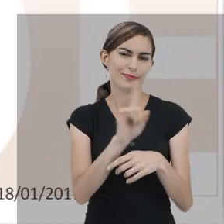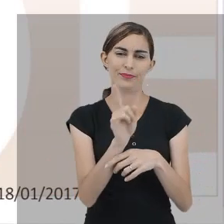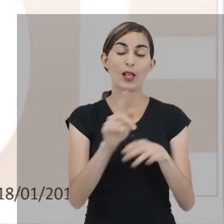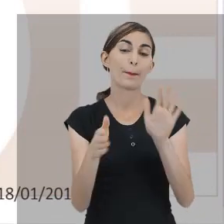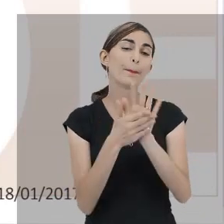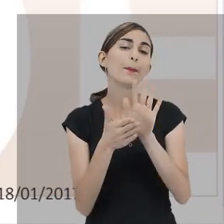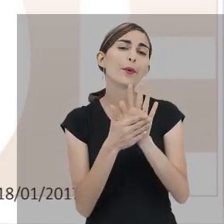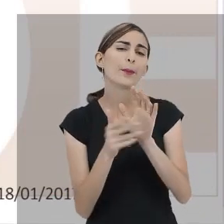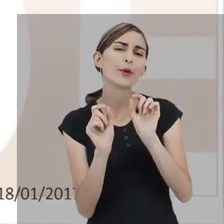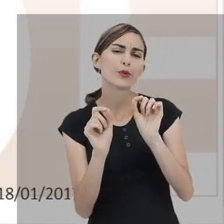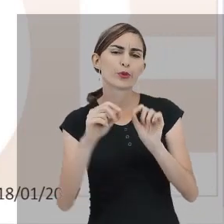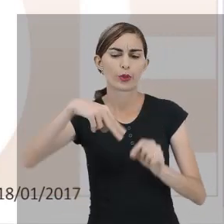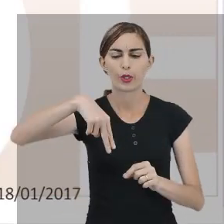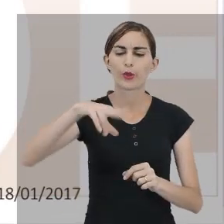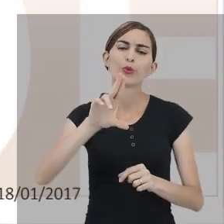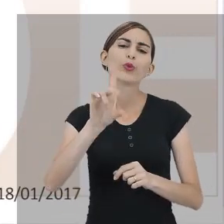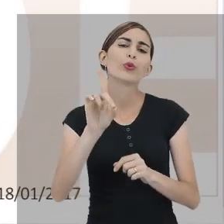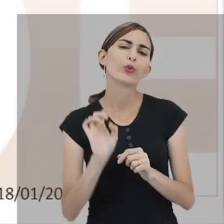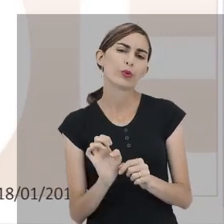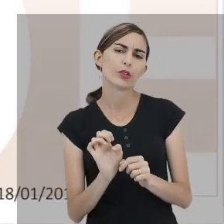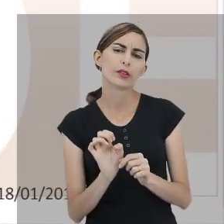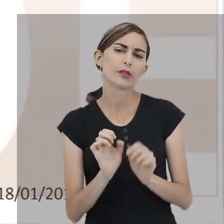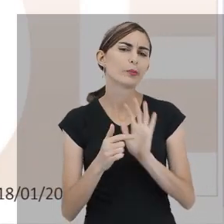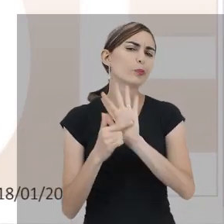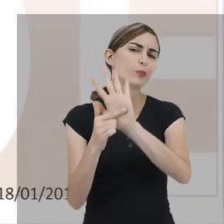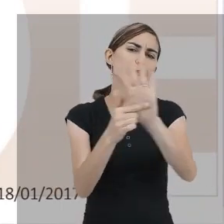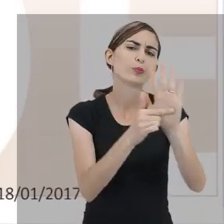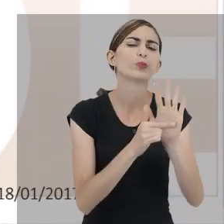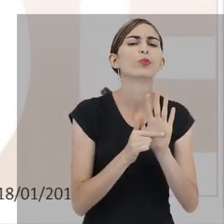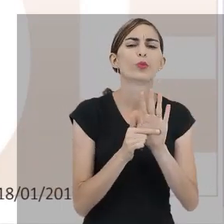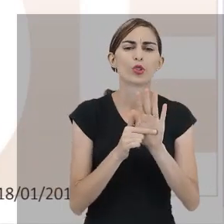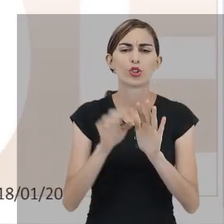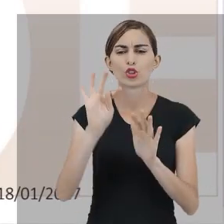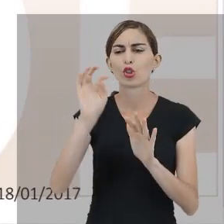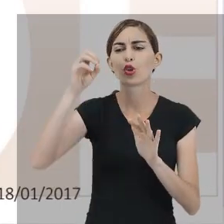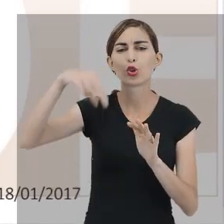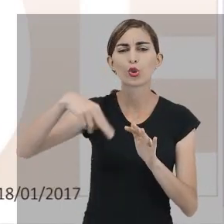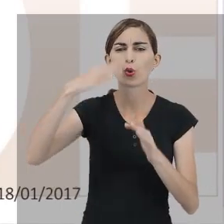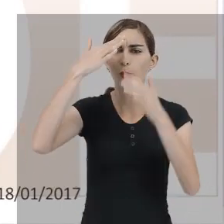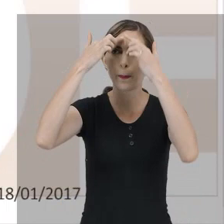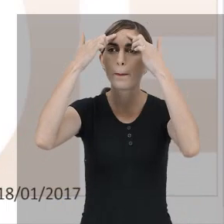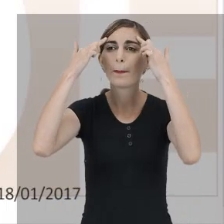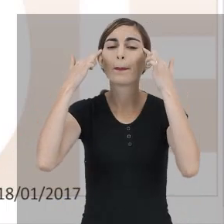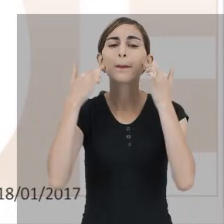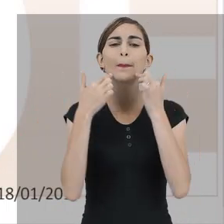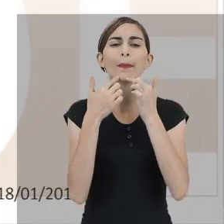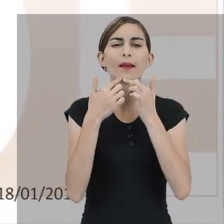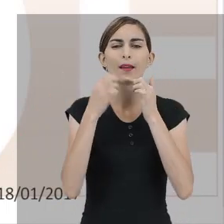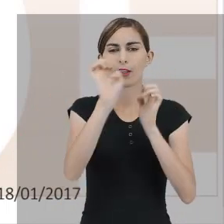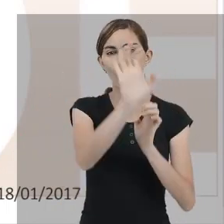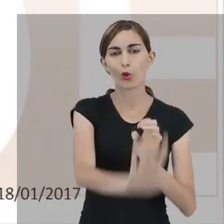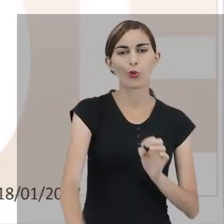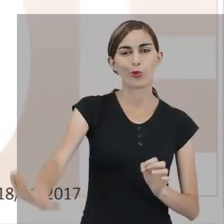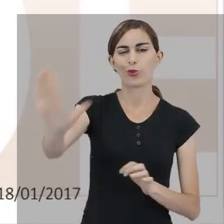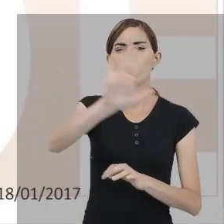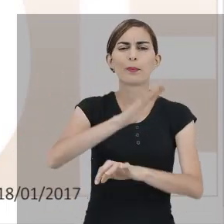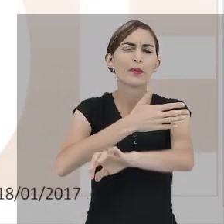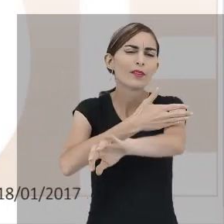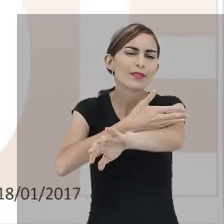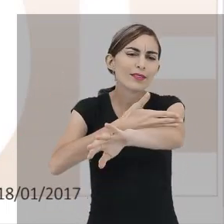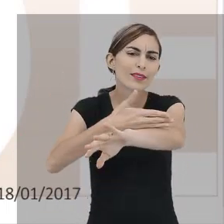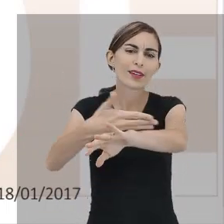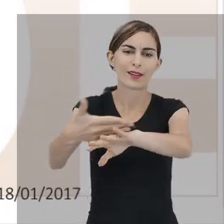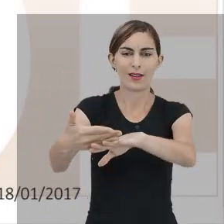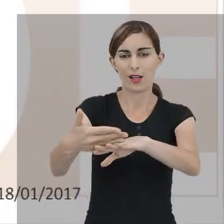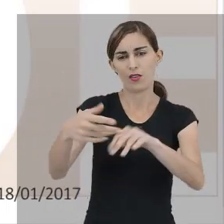A proposta do nude foi lançada segundo o tom de pele europeu, bem clarinho. Isso